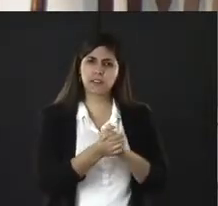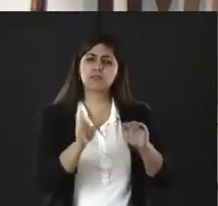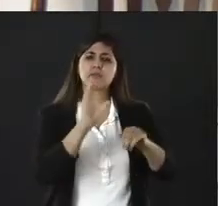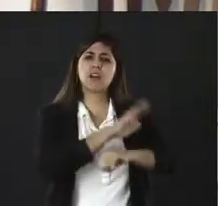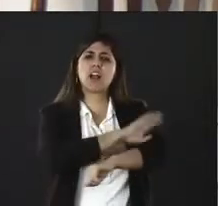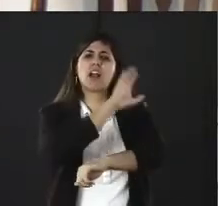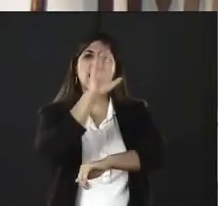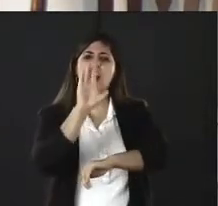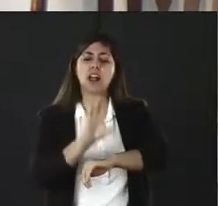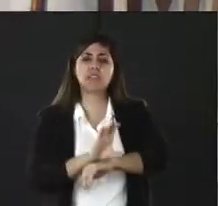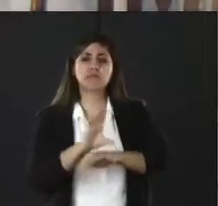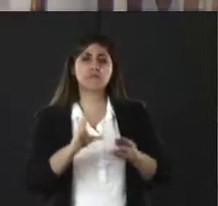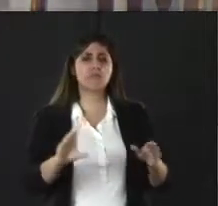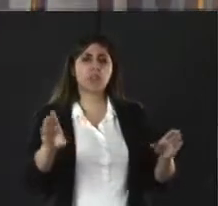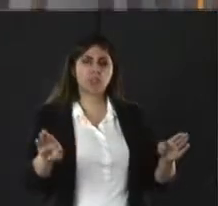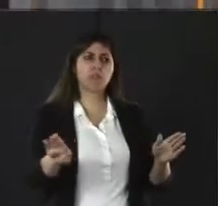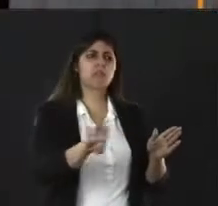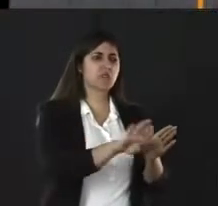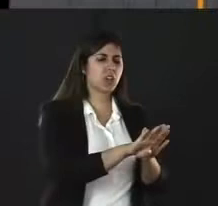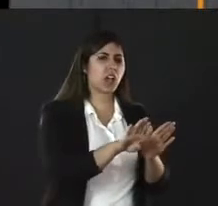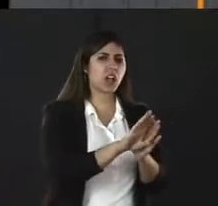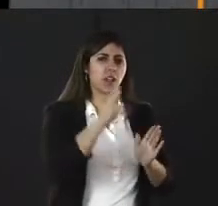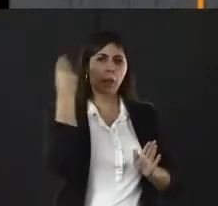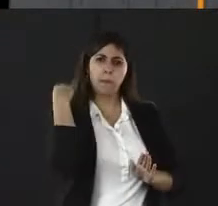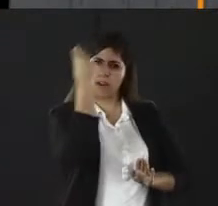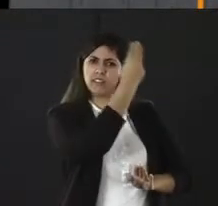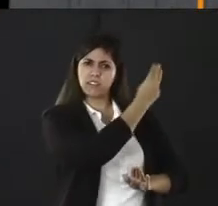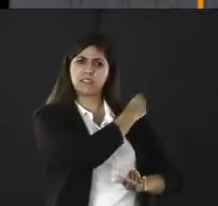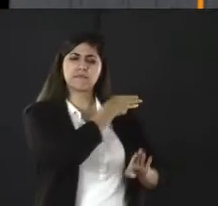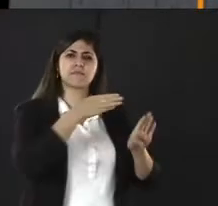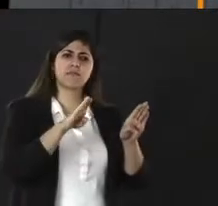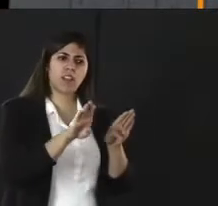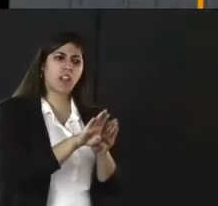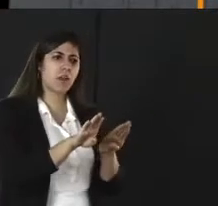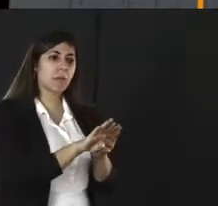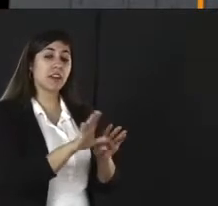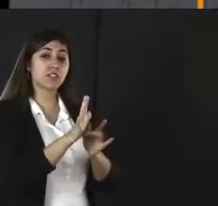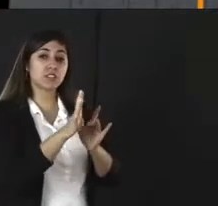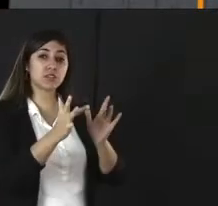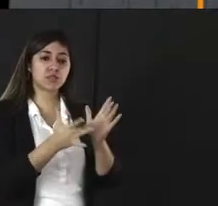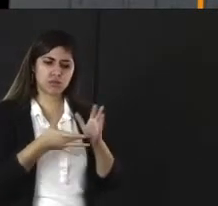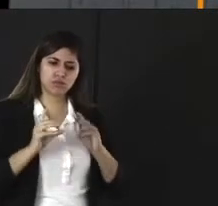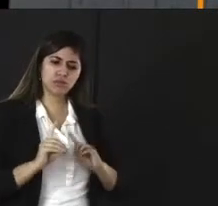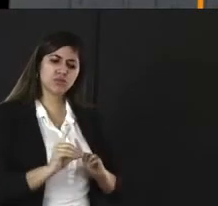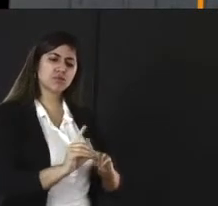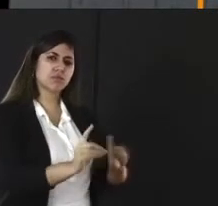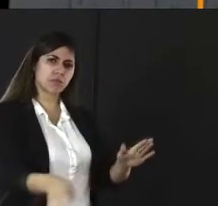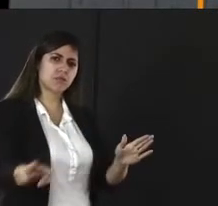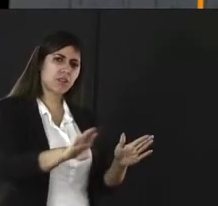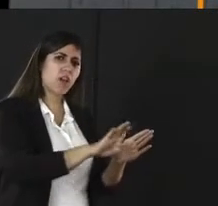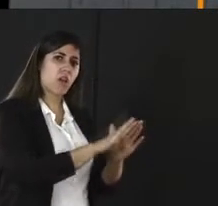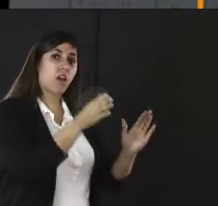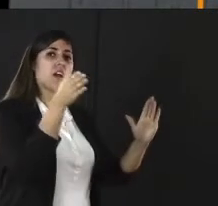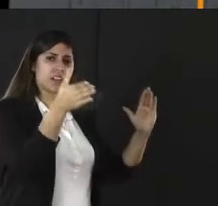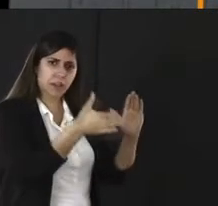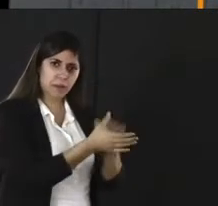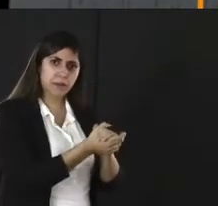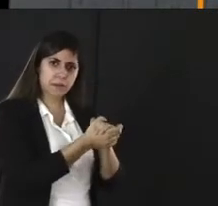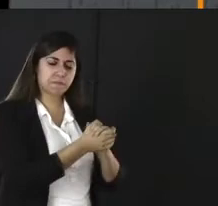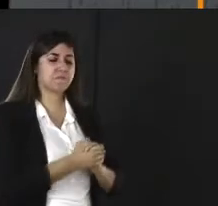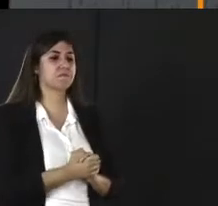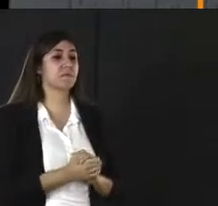achando-se ali a mãe de jesus jesus também foi convidado com os seus discípulos para o casamento